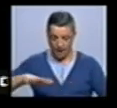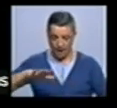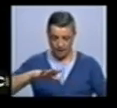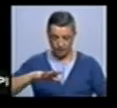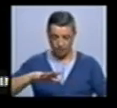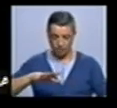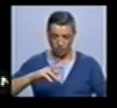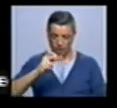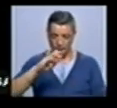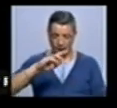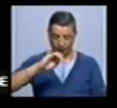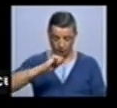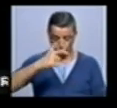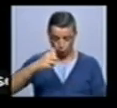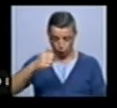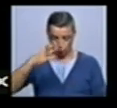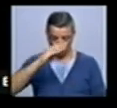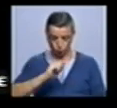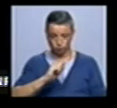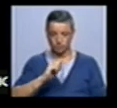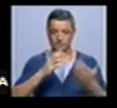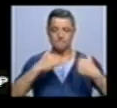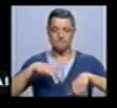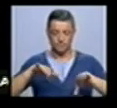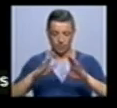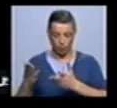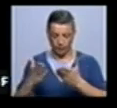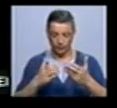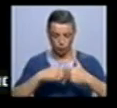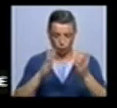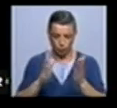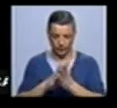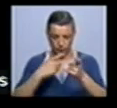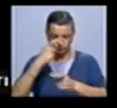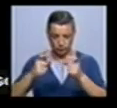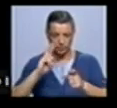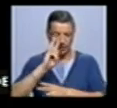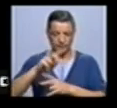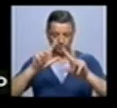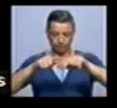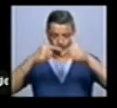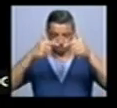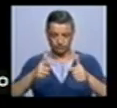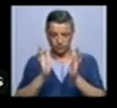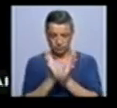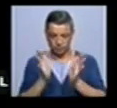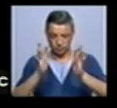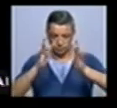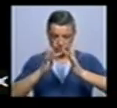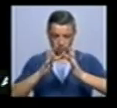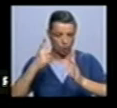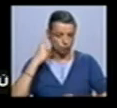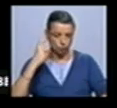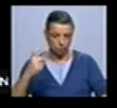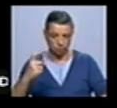é um exercício extremamente fascinante. Eu convido todos os nossos telespectadores a visitarem o site dele, Astronomy Sound of